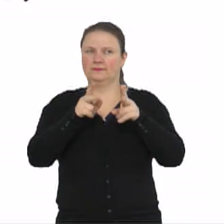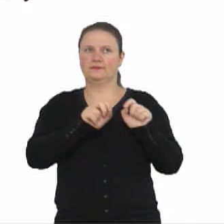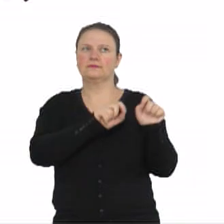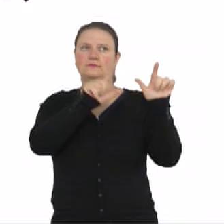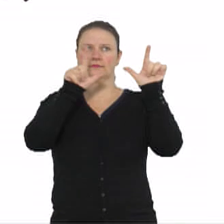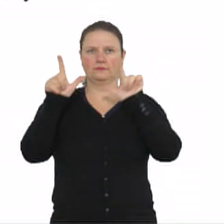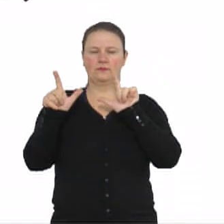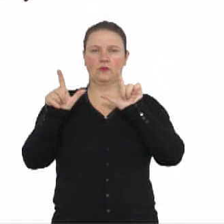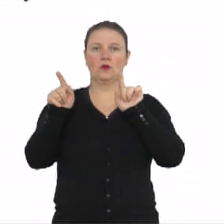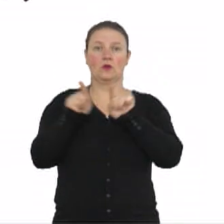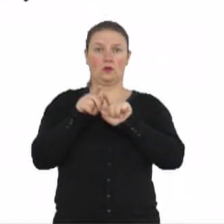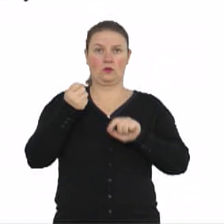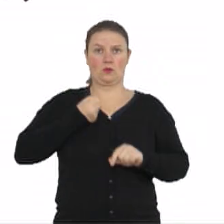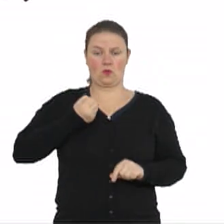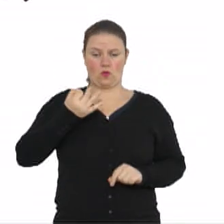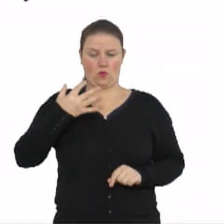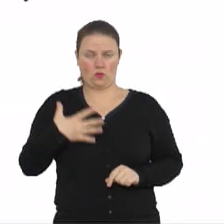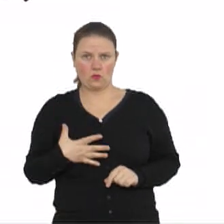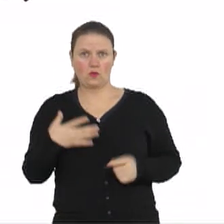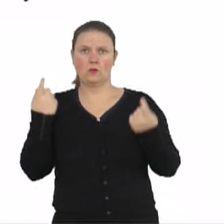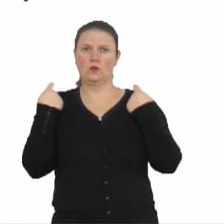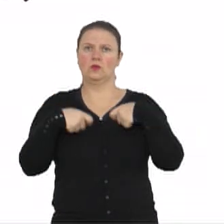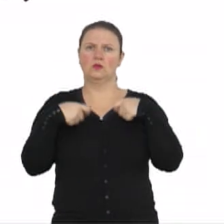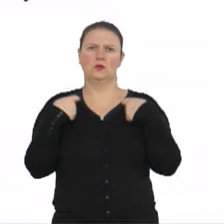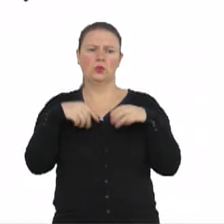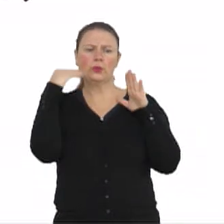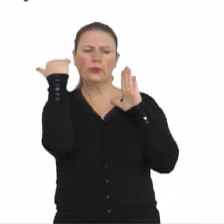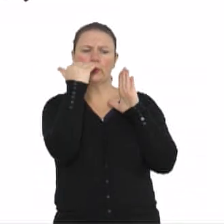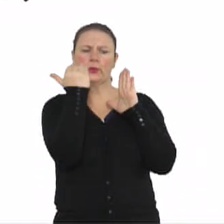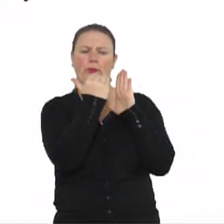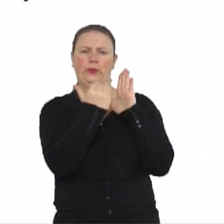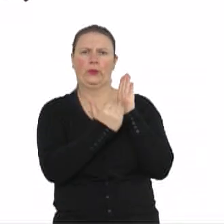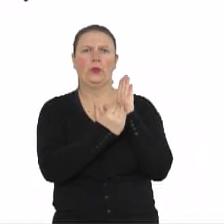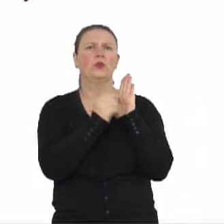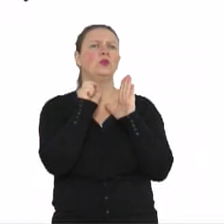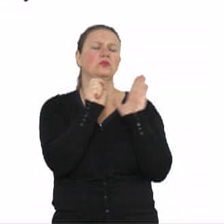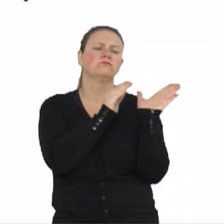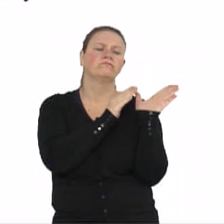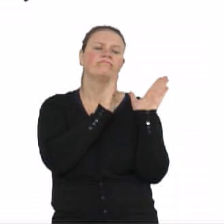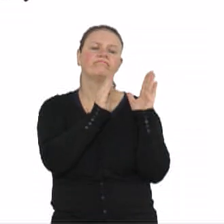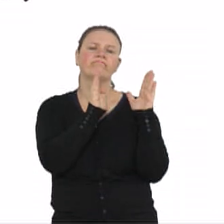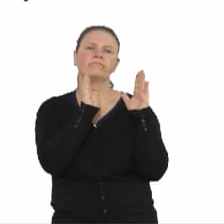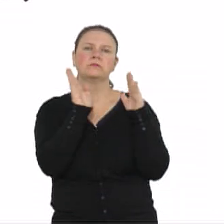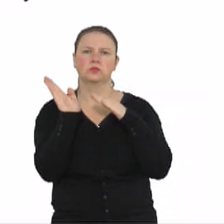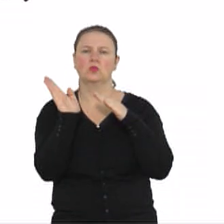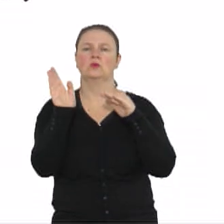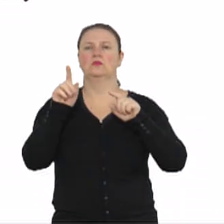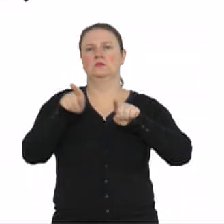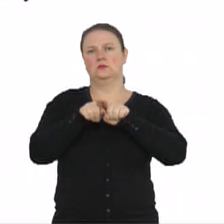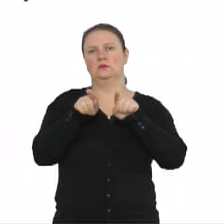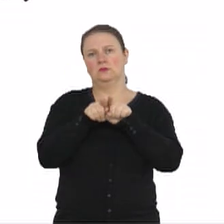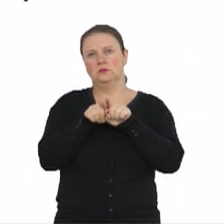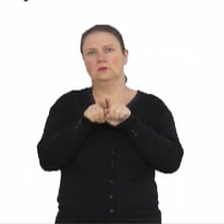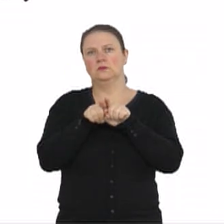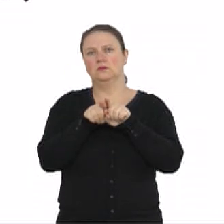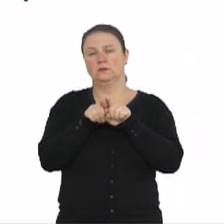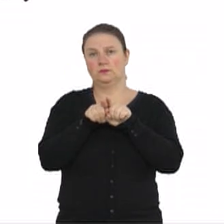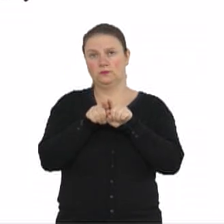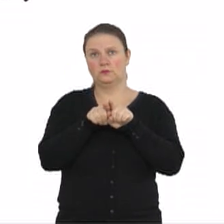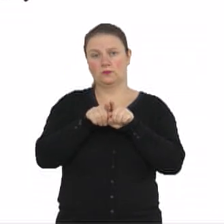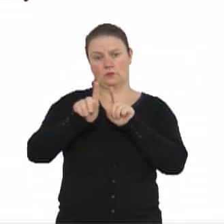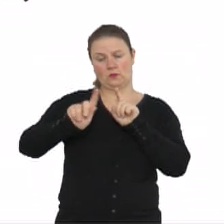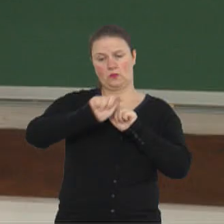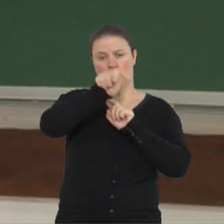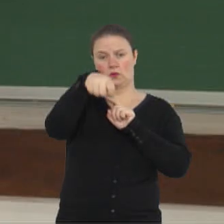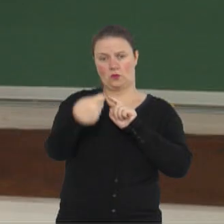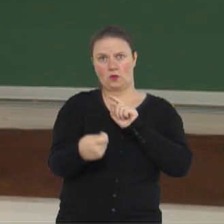numa expressão numérica, devemos obedecer a seguinte ordem para efetuar as operações. Quanto aos